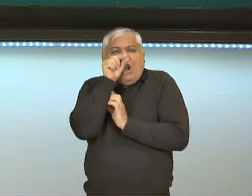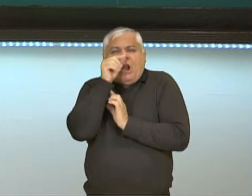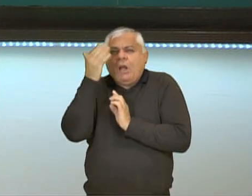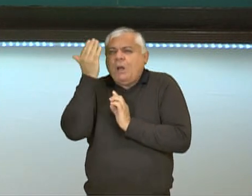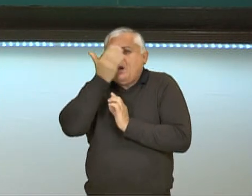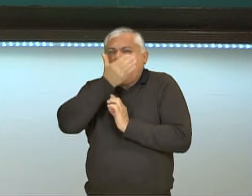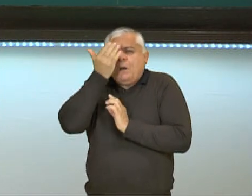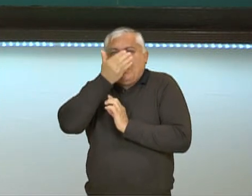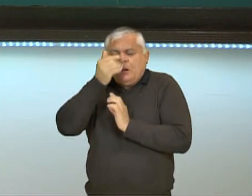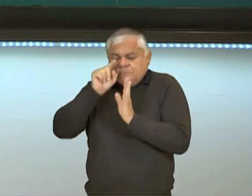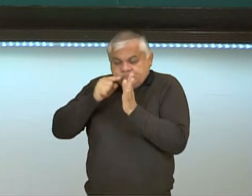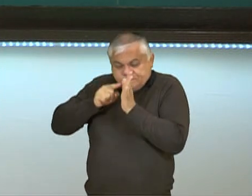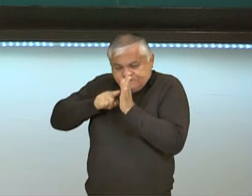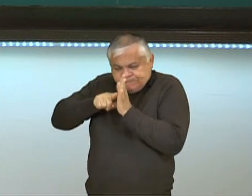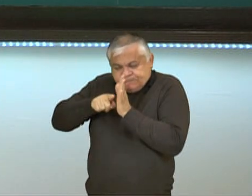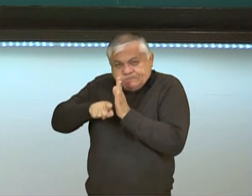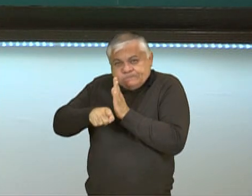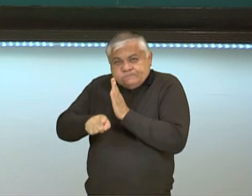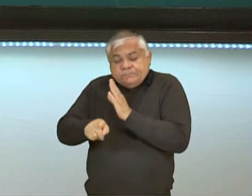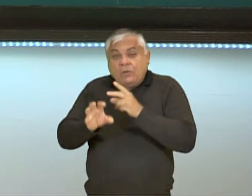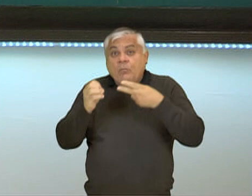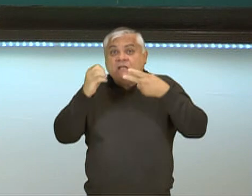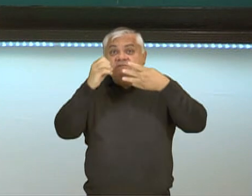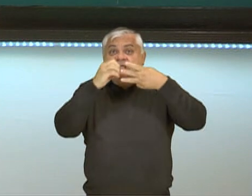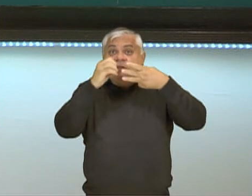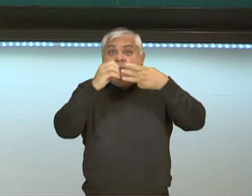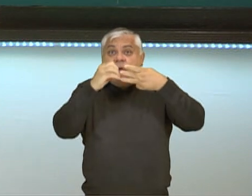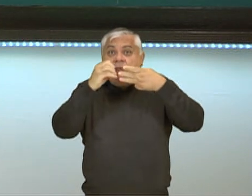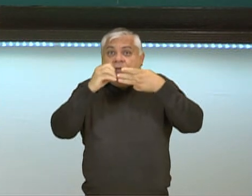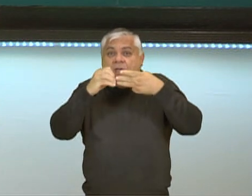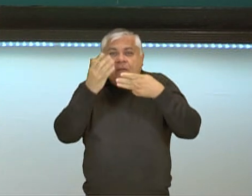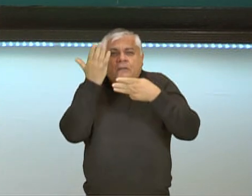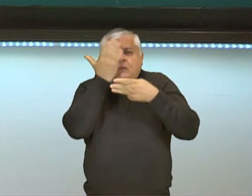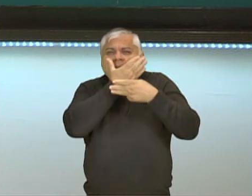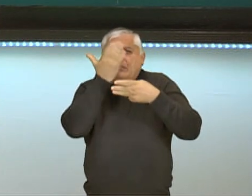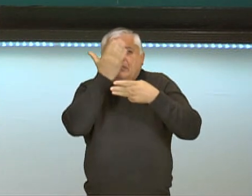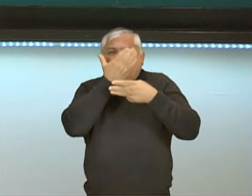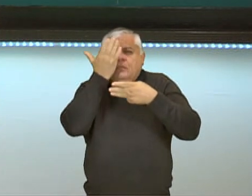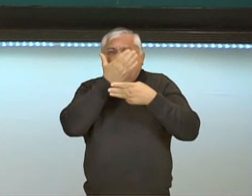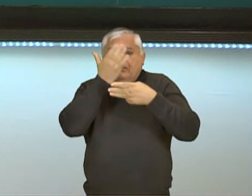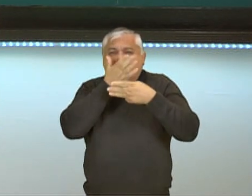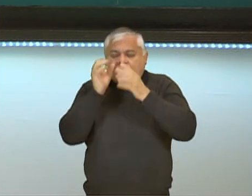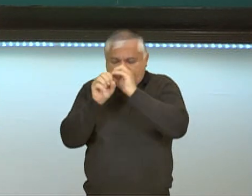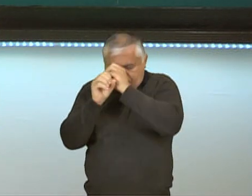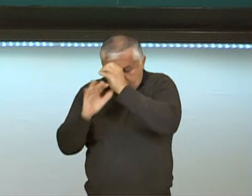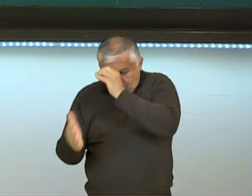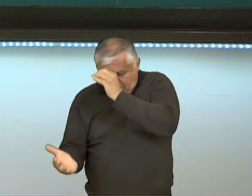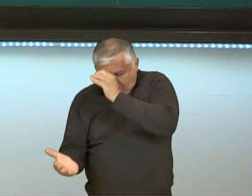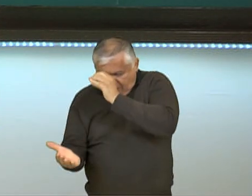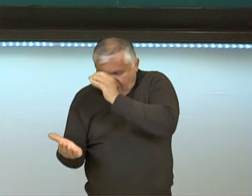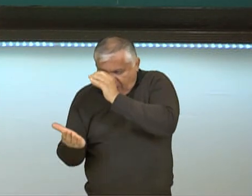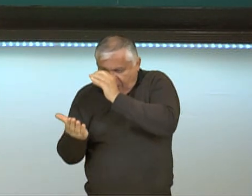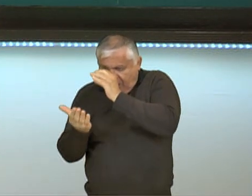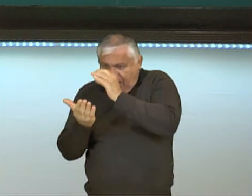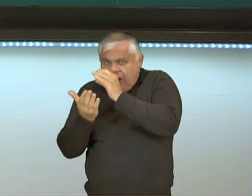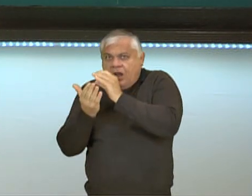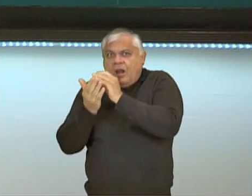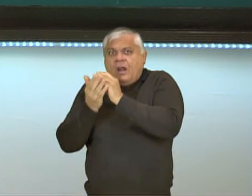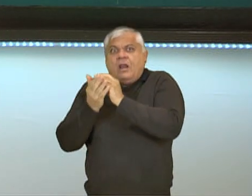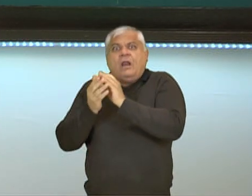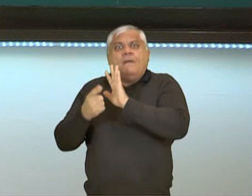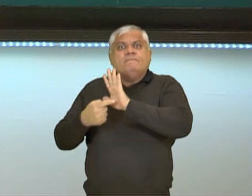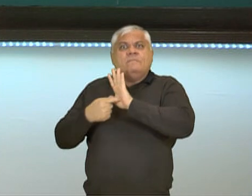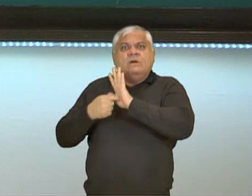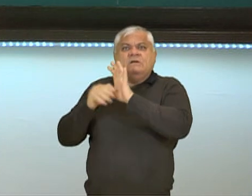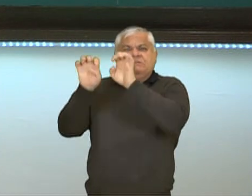maneira mais aprofundada. Uma célula, por exemplo, né, pode-se observar ali as minúsculas estruturas que existem ali no